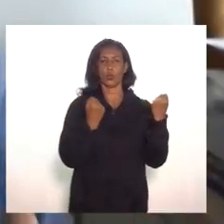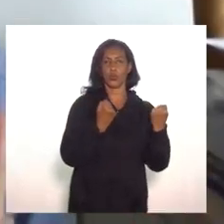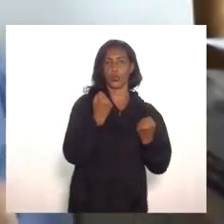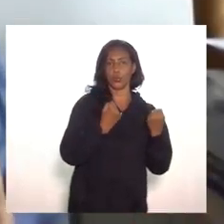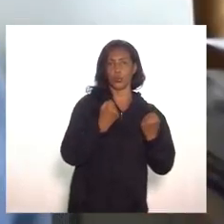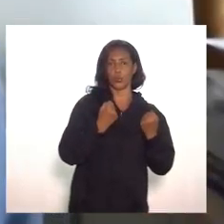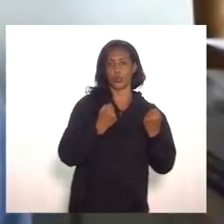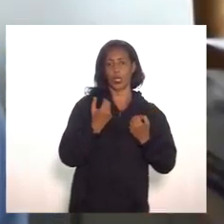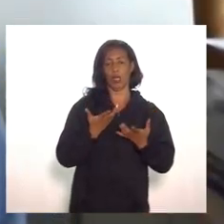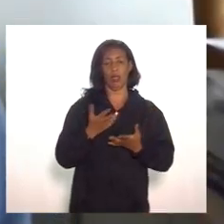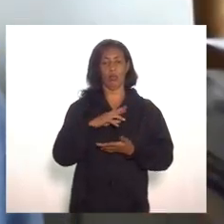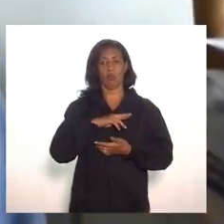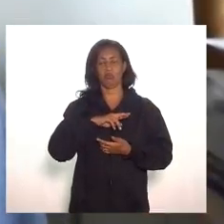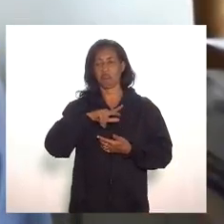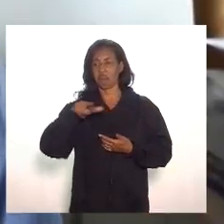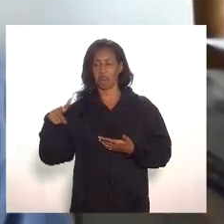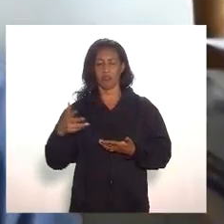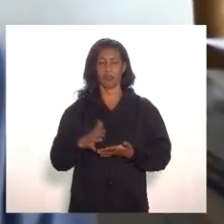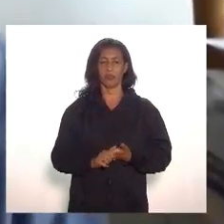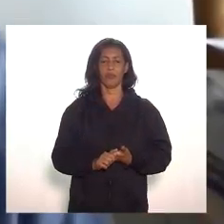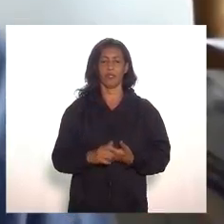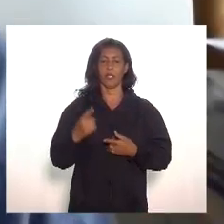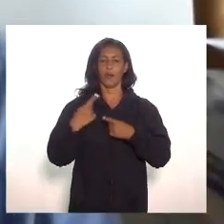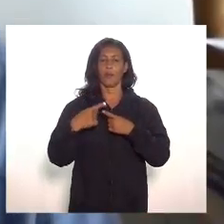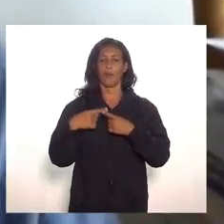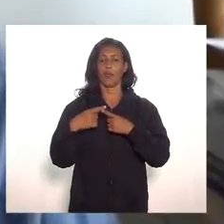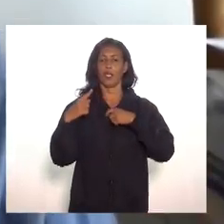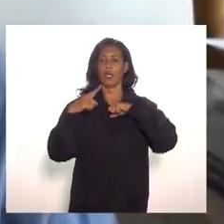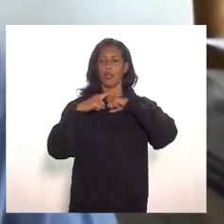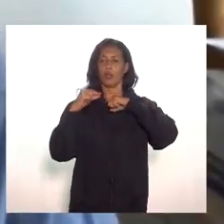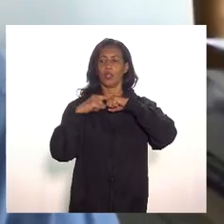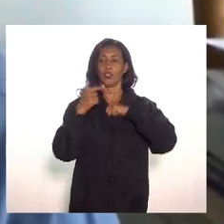motonetas e ciclomotores. Porque no artigo